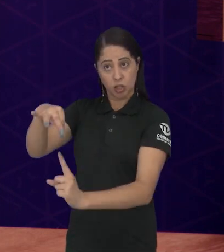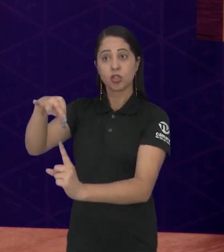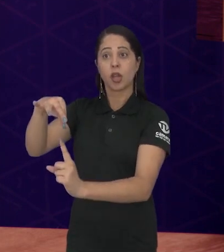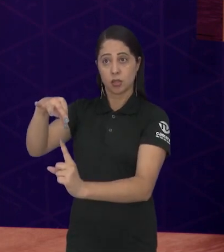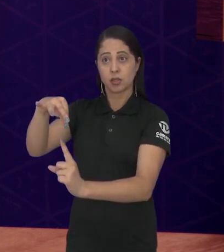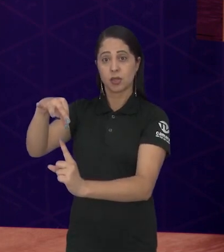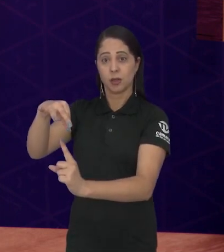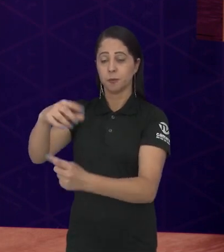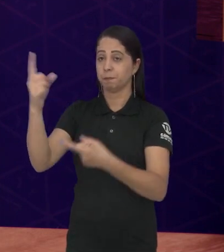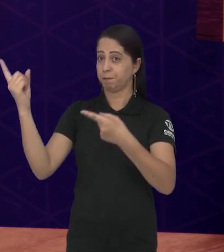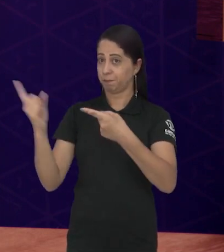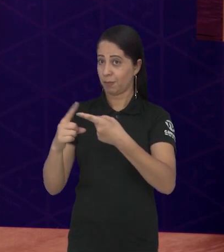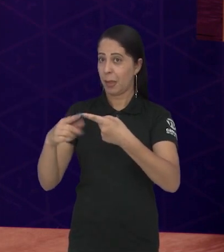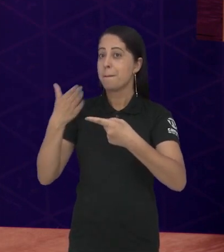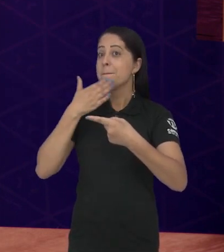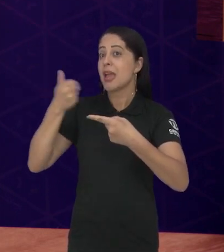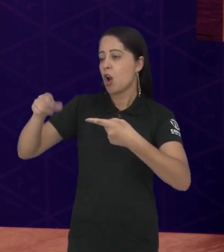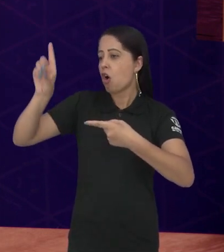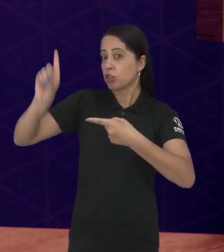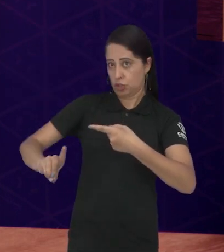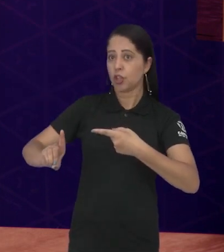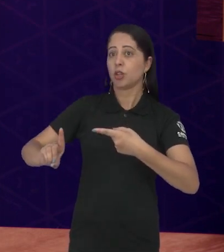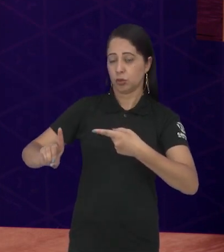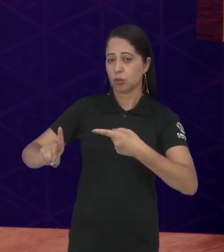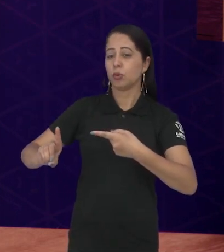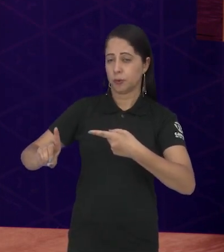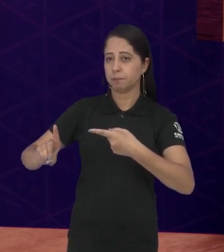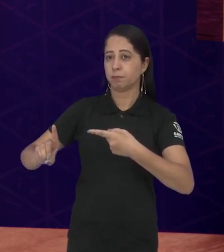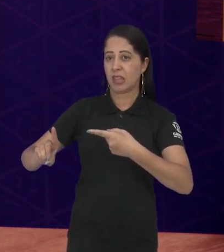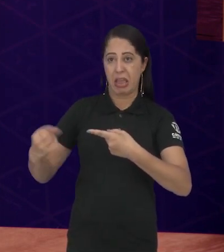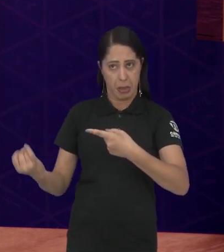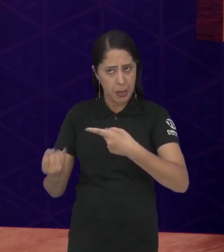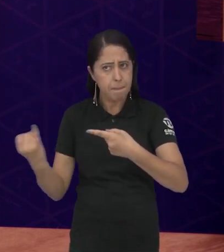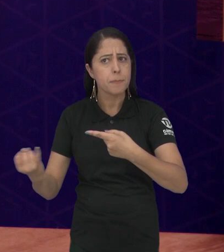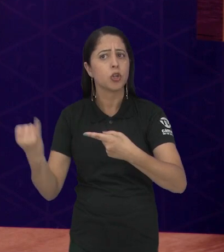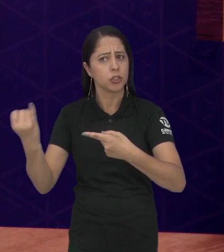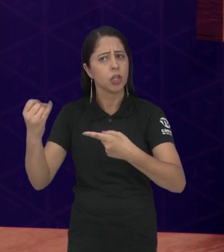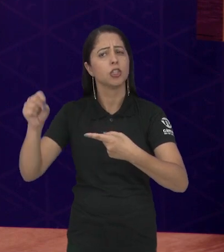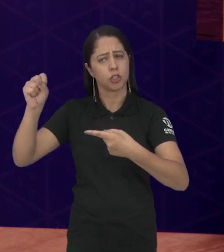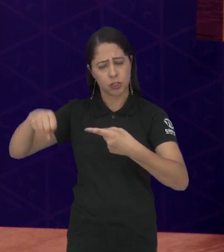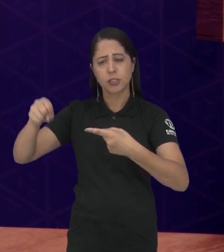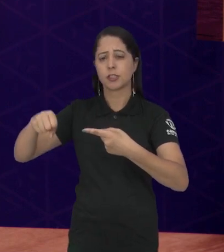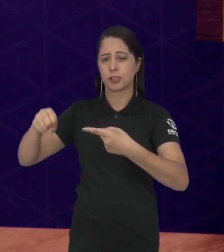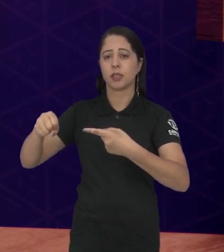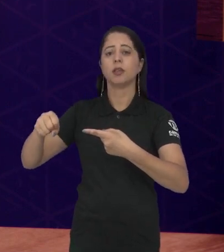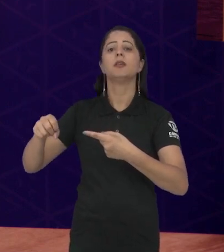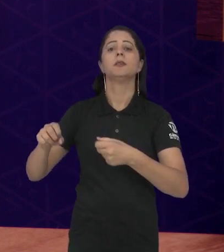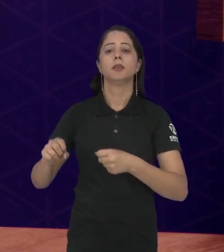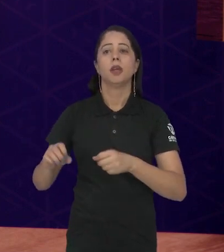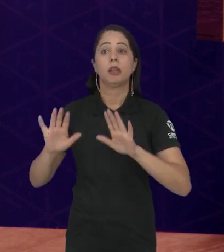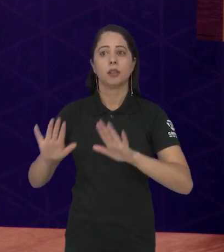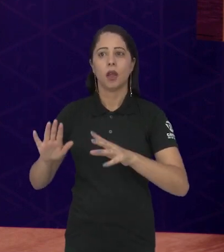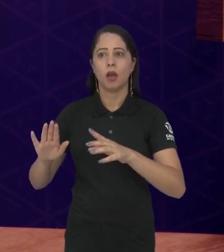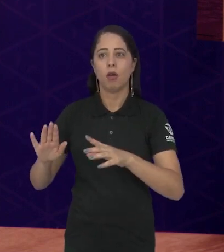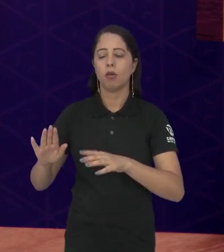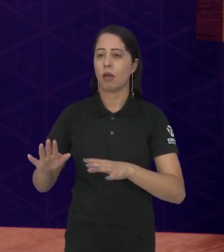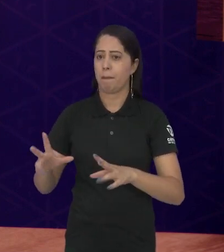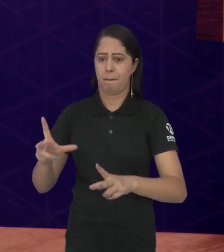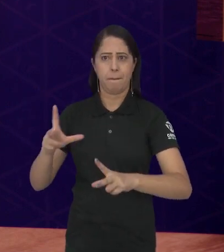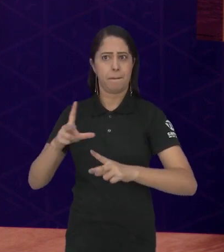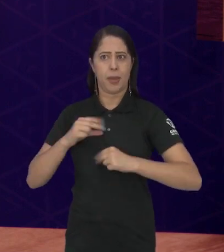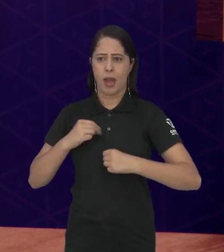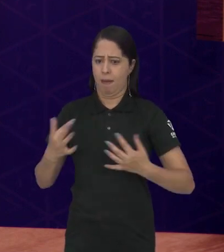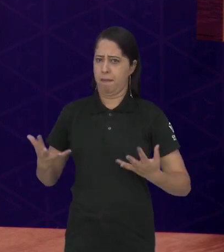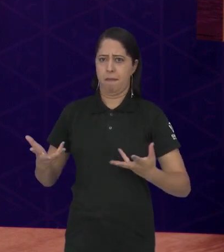indicações, entre elas, melhor direção, que é uma categoria muito importante. Sim, demais. Então é um mérito,